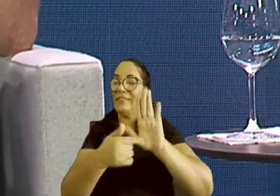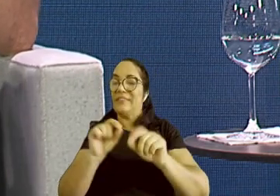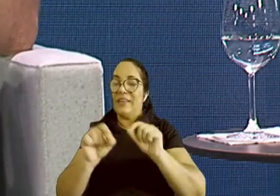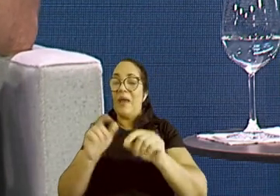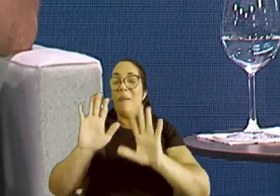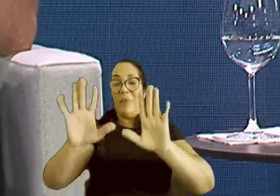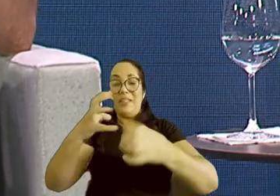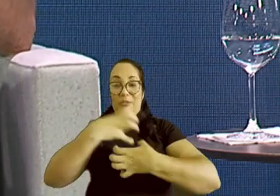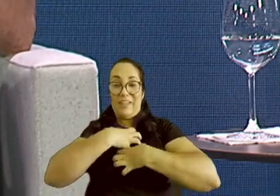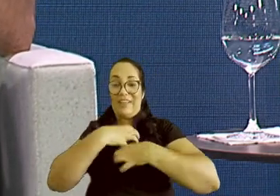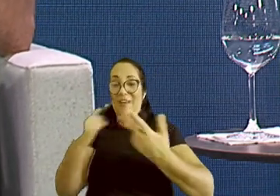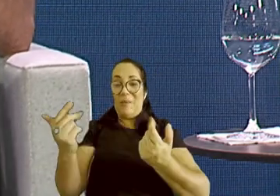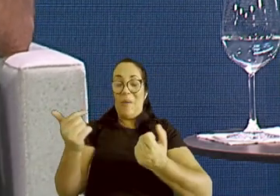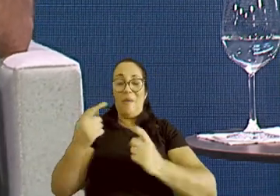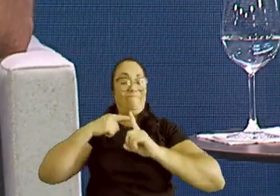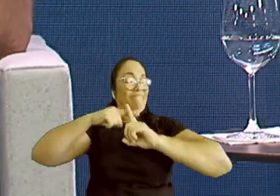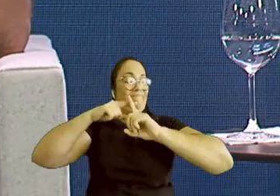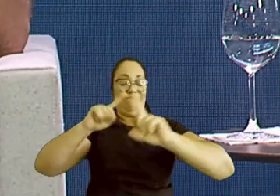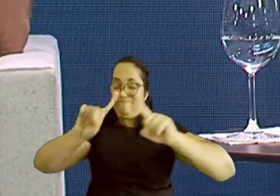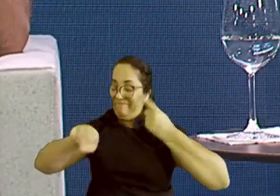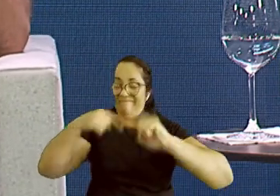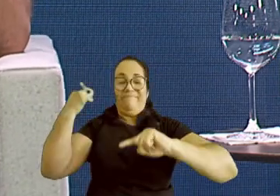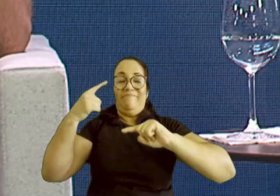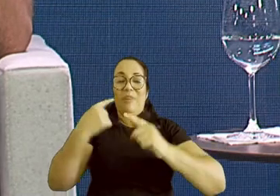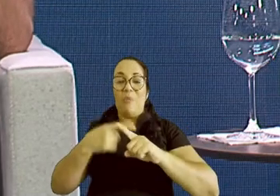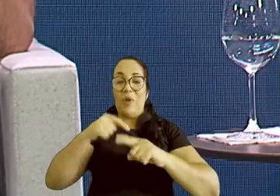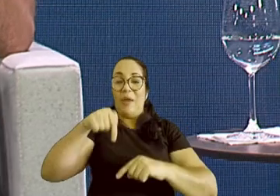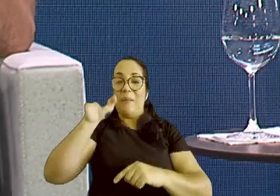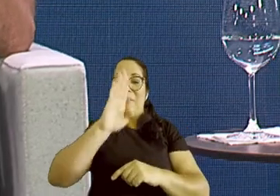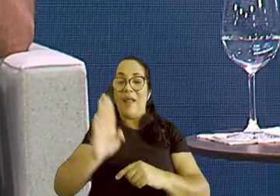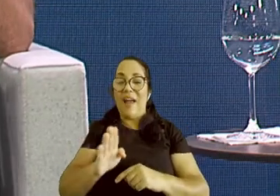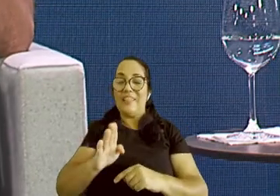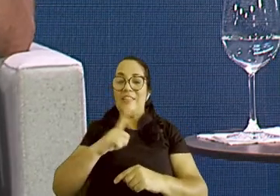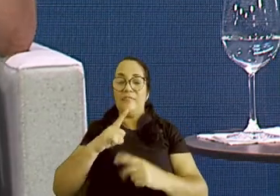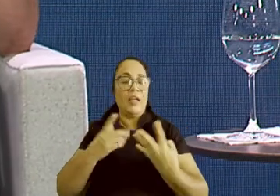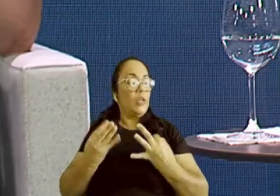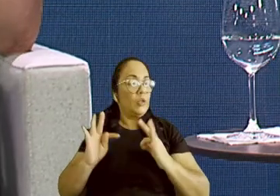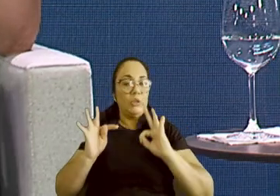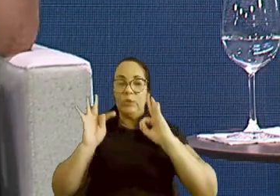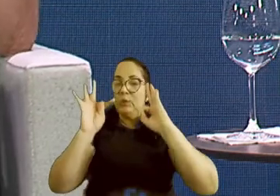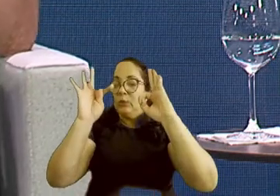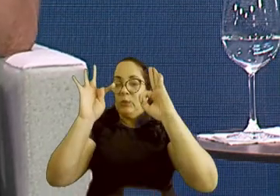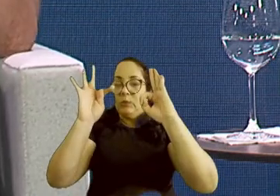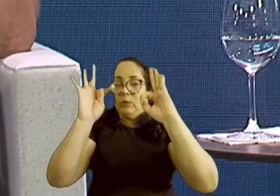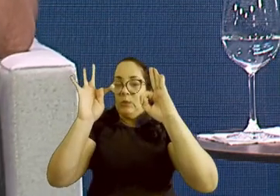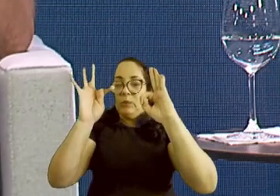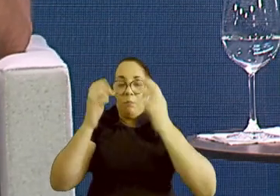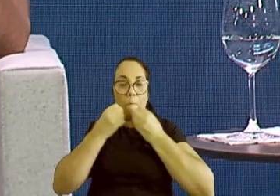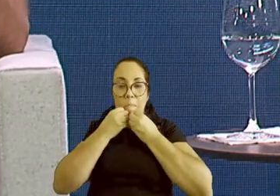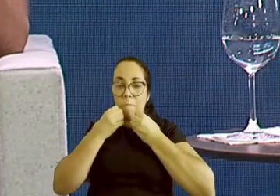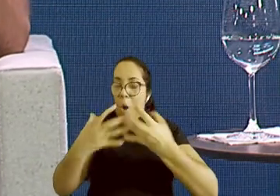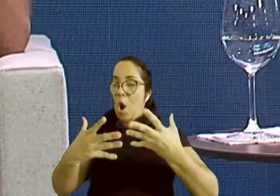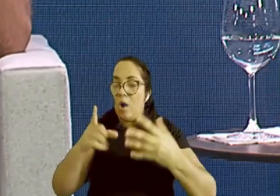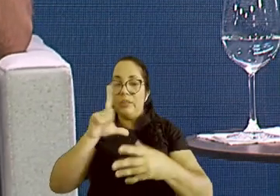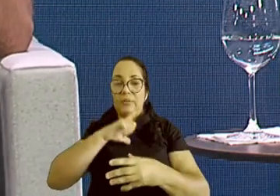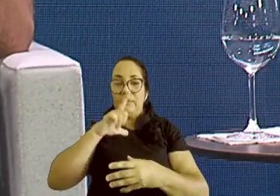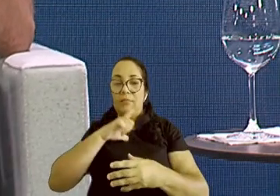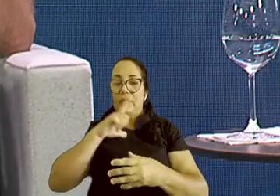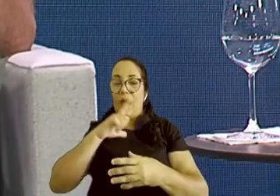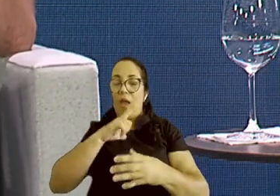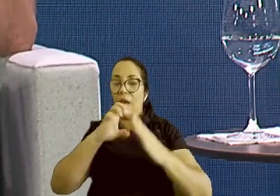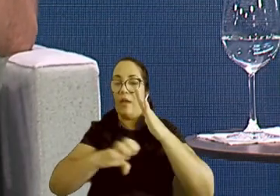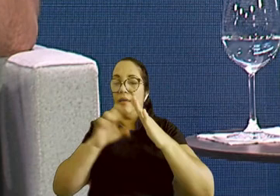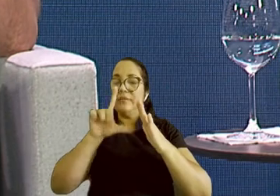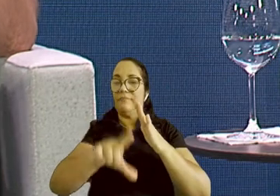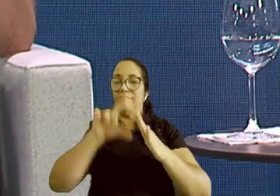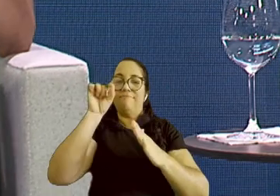o Brasil também tá Mais maduro em tecnologia né você vem bons boas safras de empreendedores que empreenderam de uma de